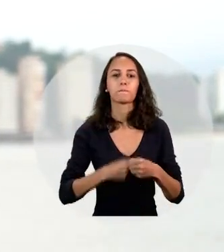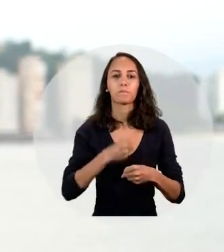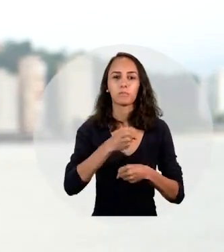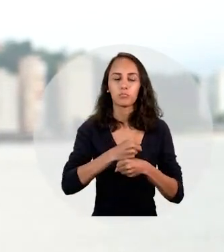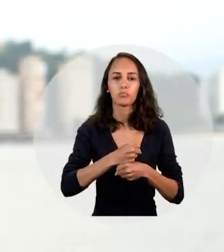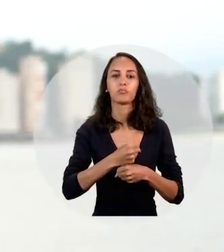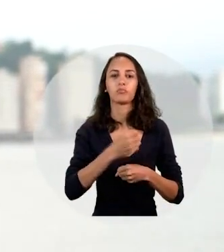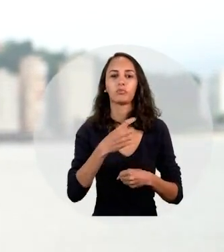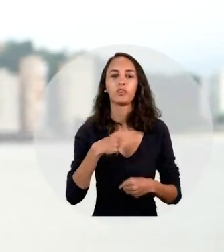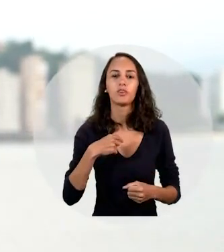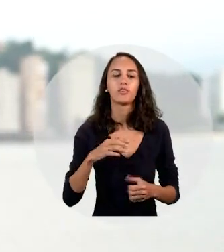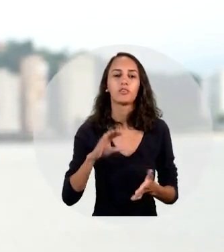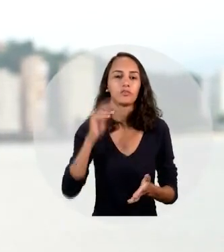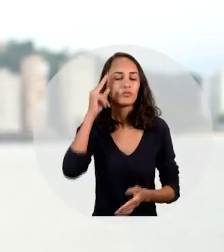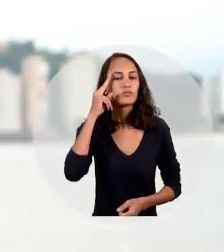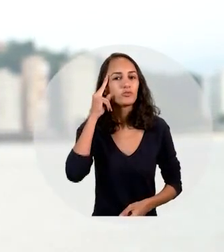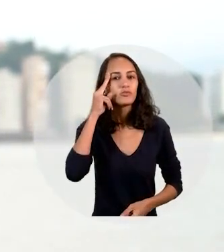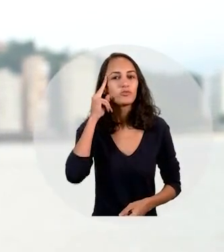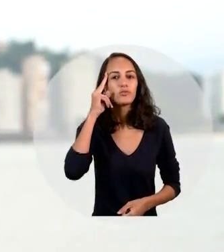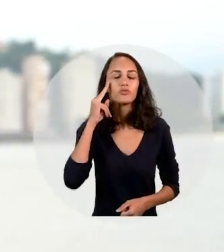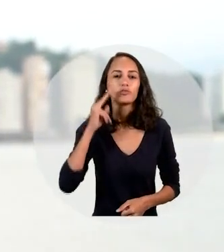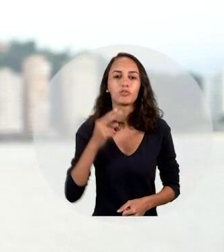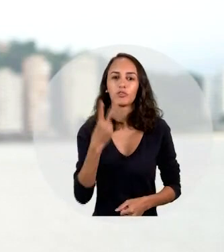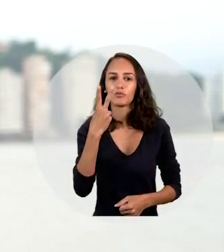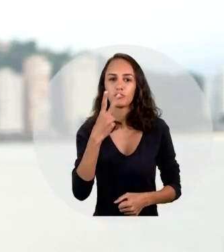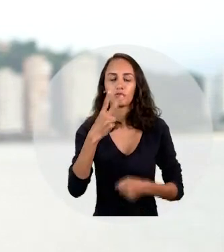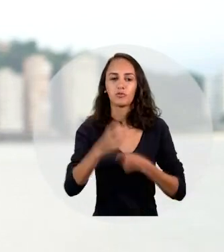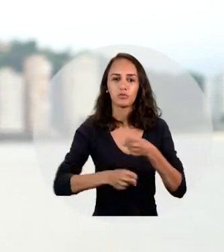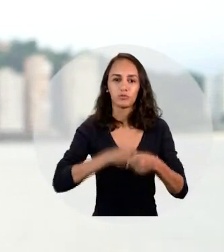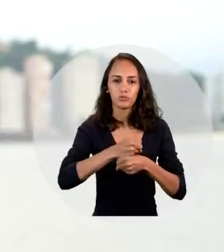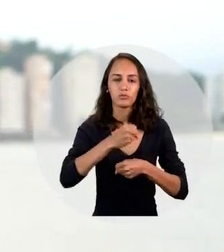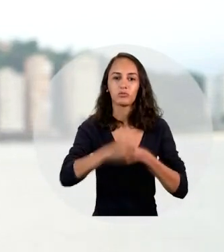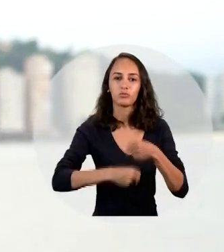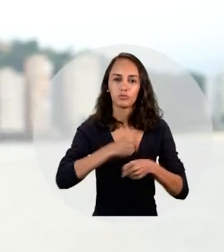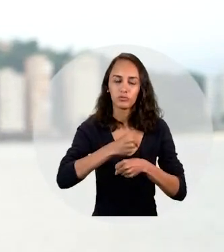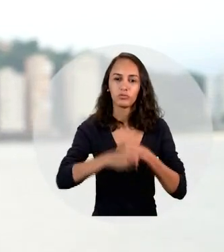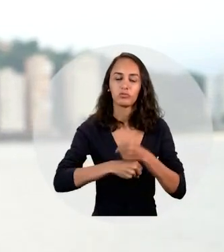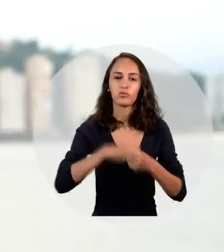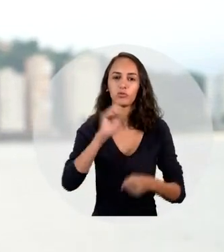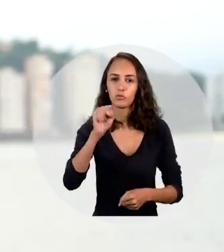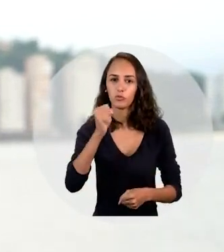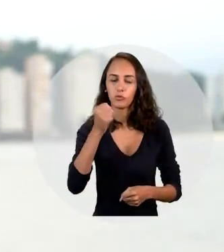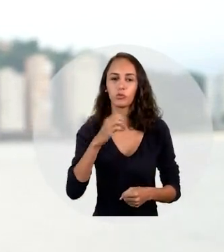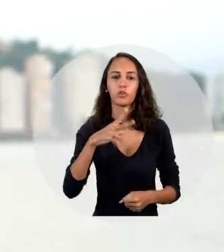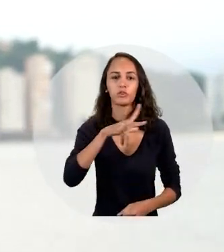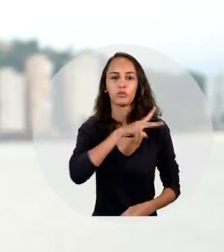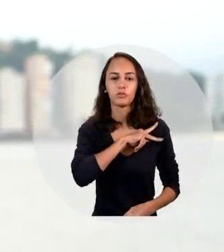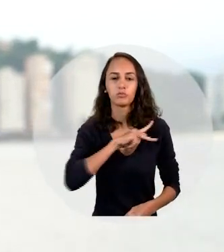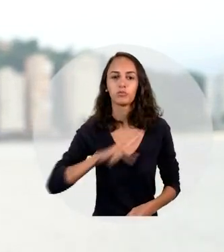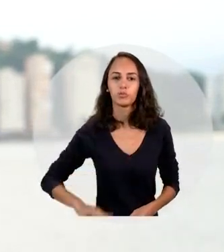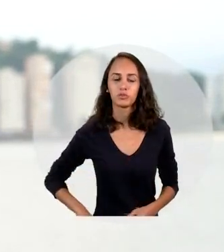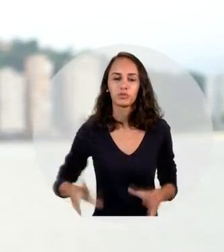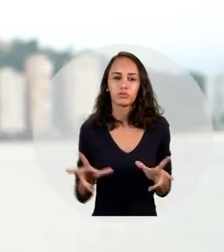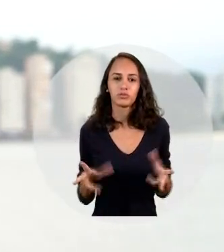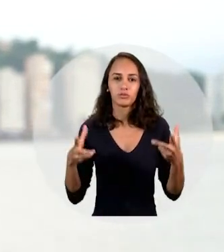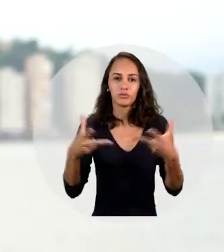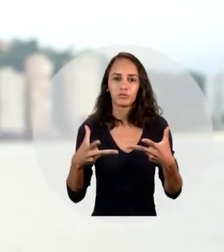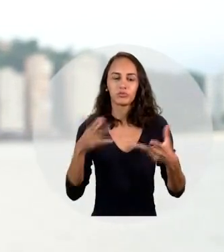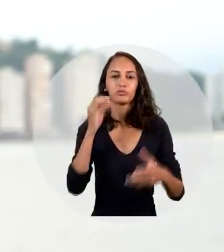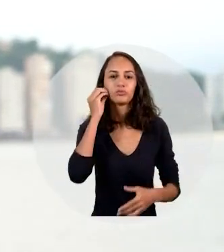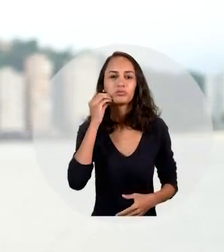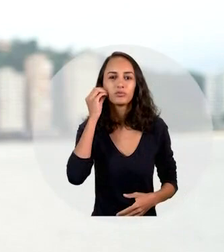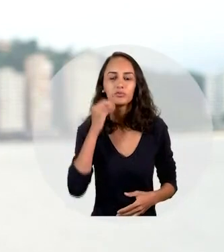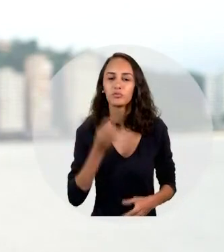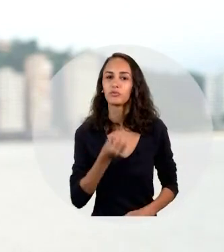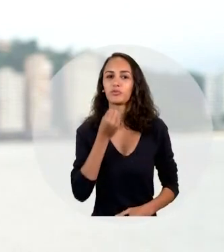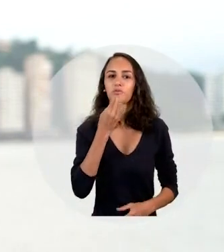mandato eu vou conseguir realizar alguns sonhos. Fiquei por 2 mandatos como vereador, fui presidente da Câmara, uma